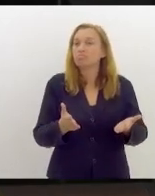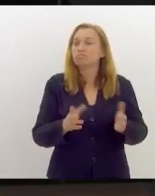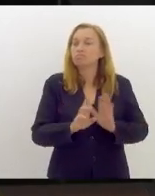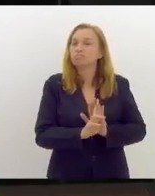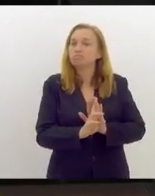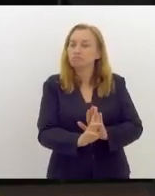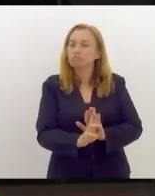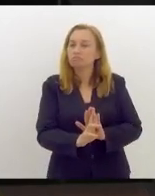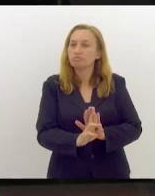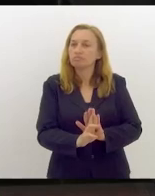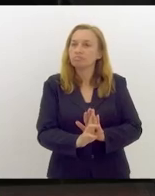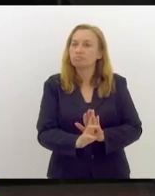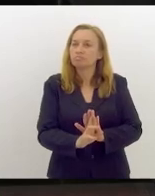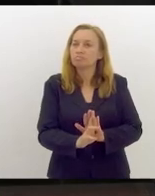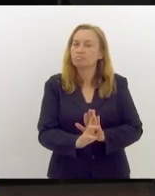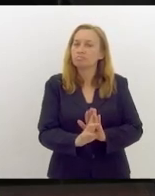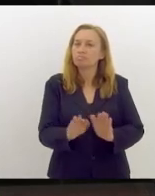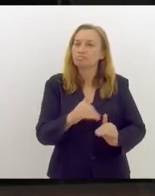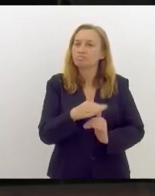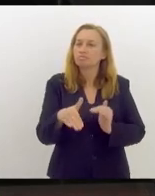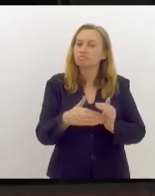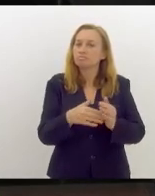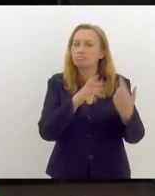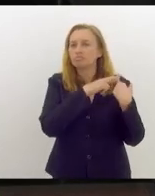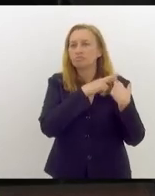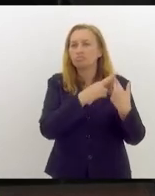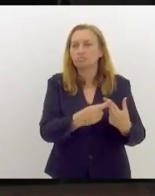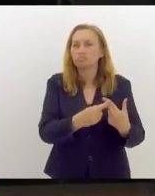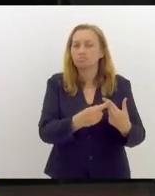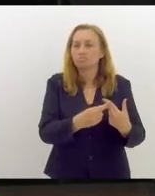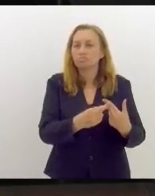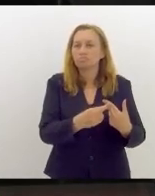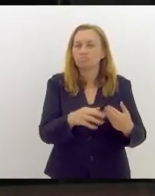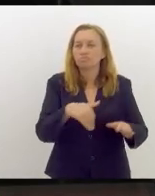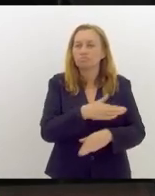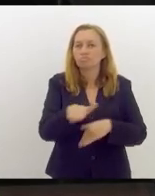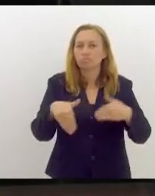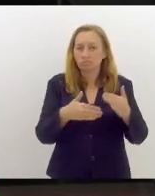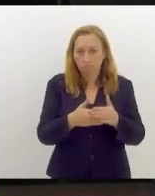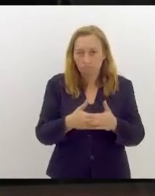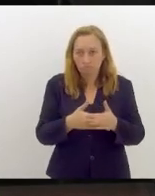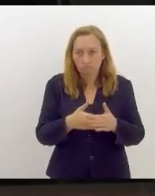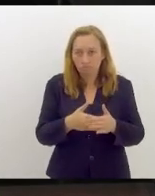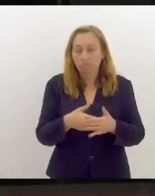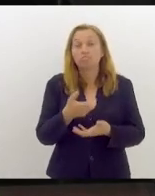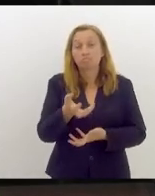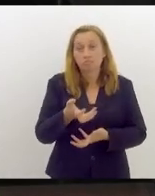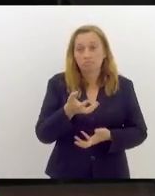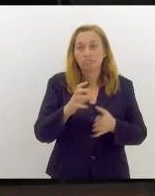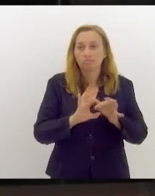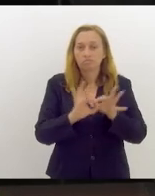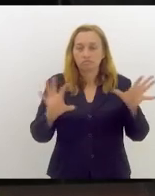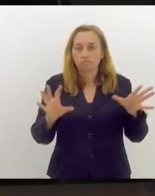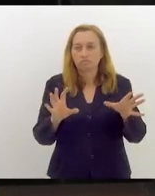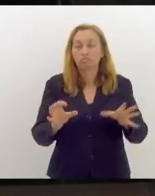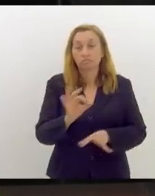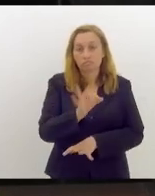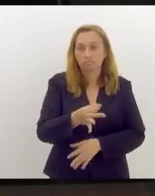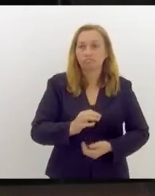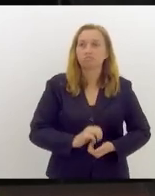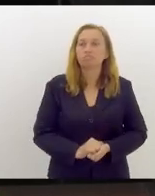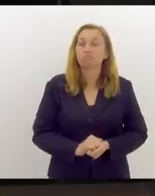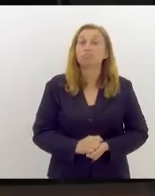representa toda uma responsabilidade com aqueles e aquelas que querem a democracia de fato